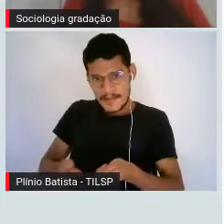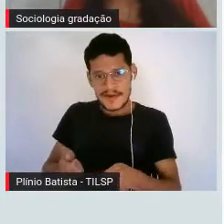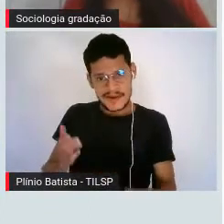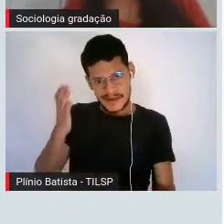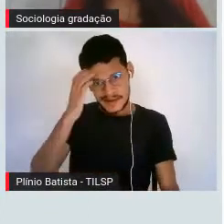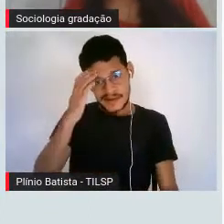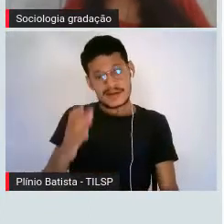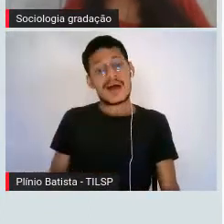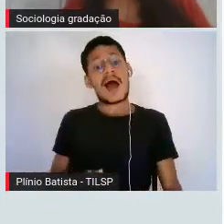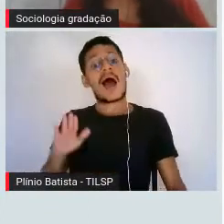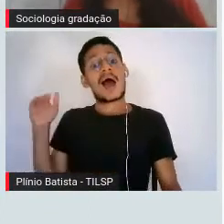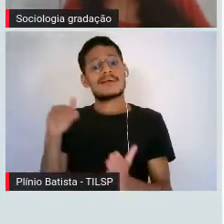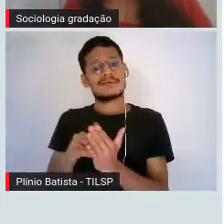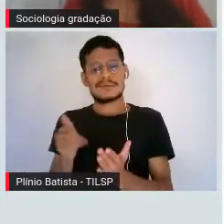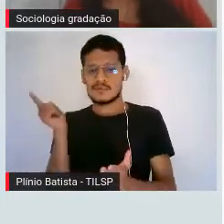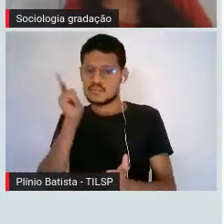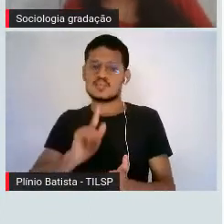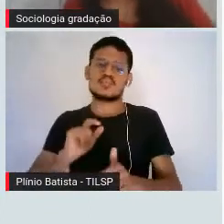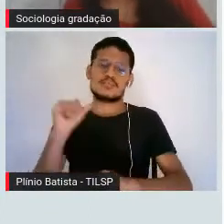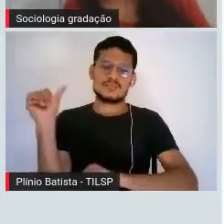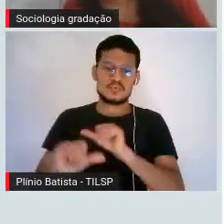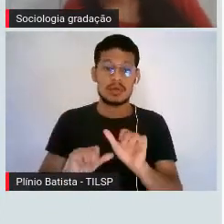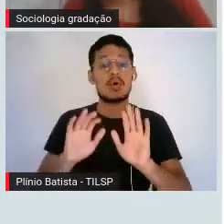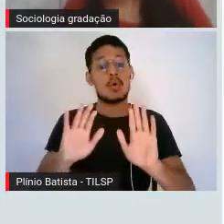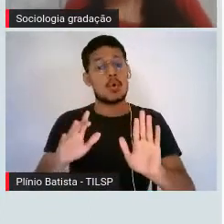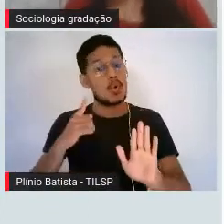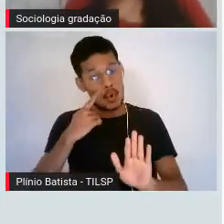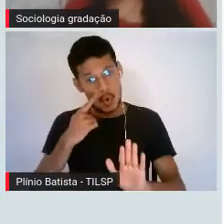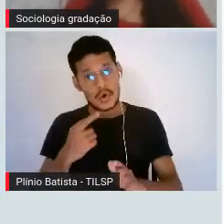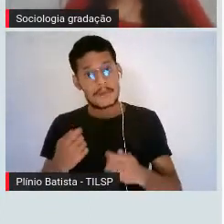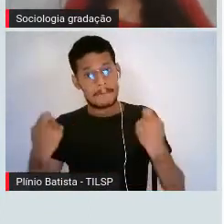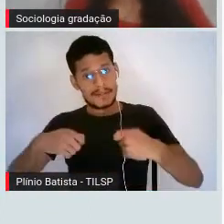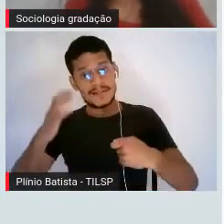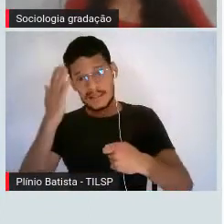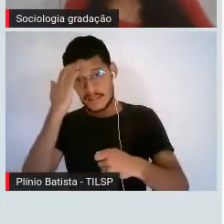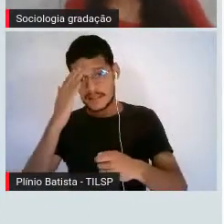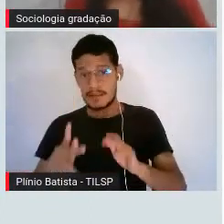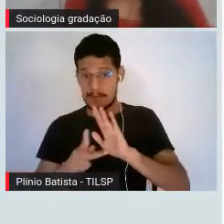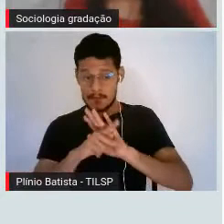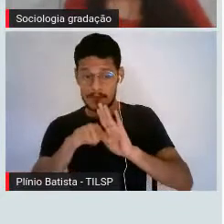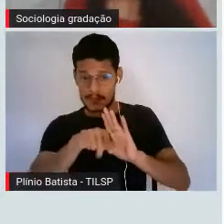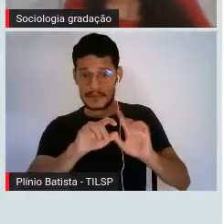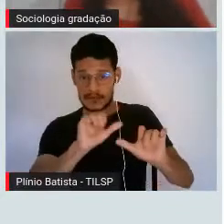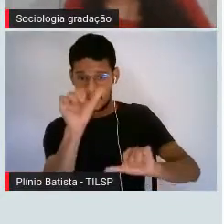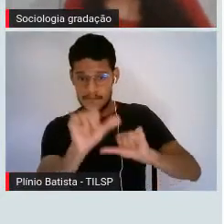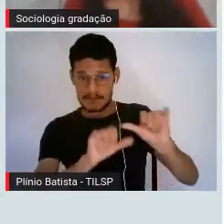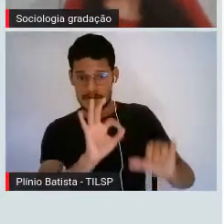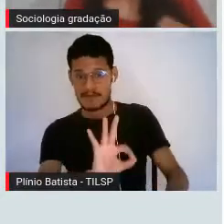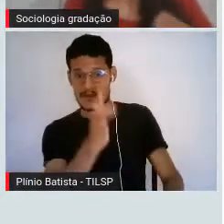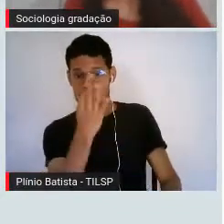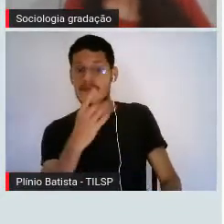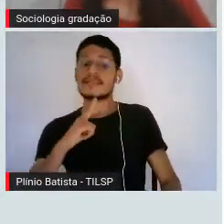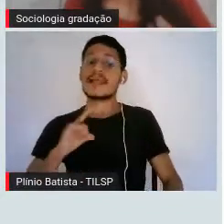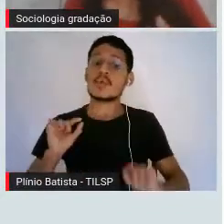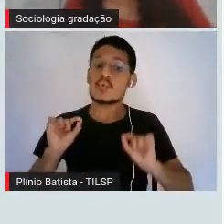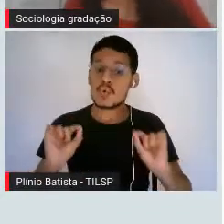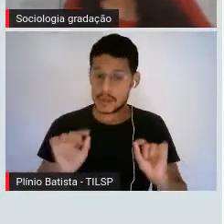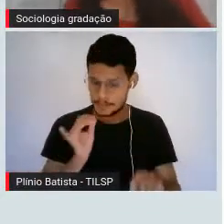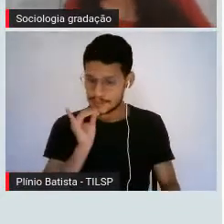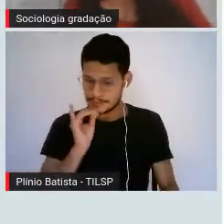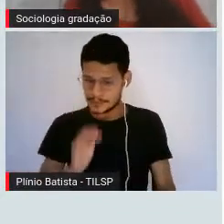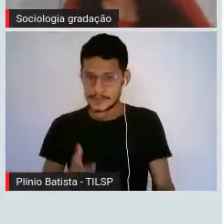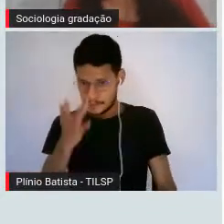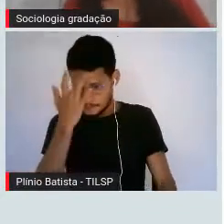reconhecer que essa Revolução Francesa, ela ocorre a partir dessa revolução, de iniciar um